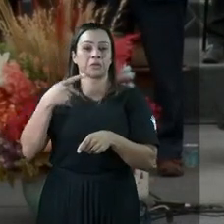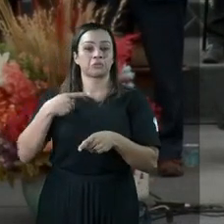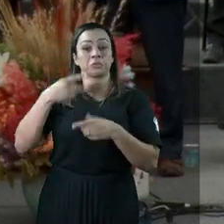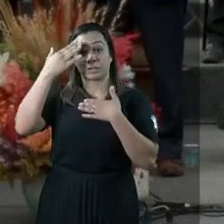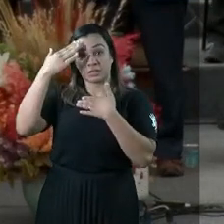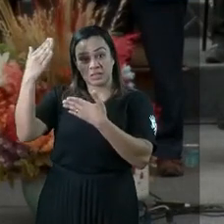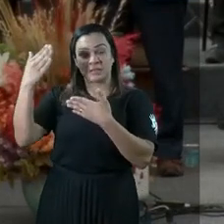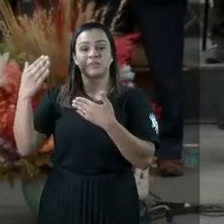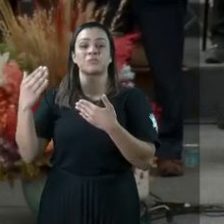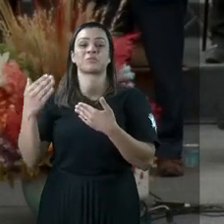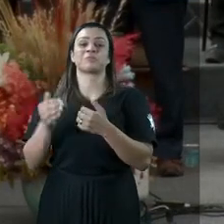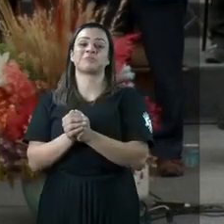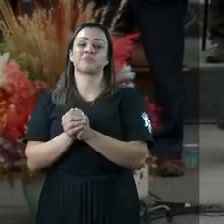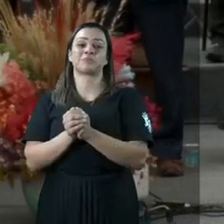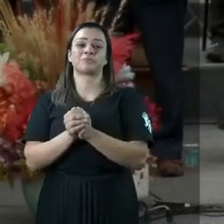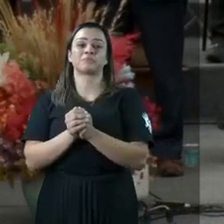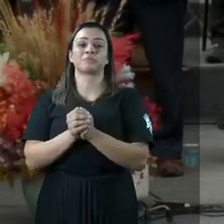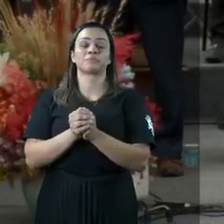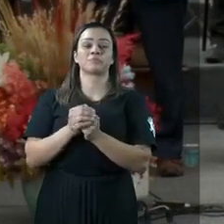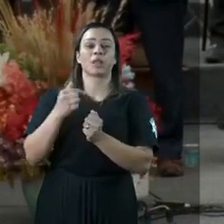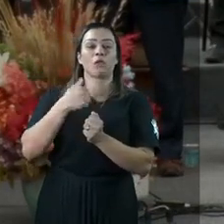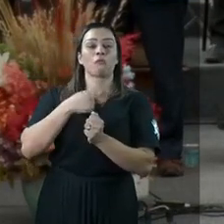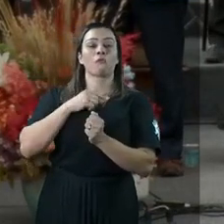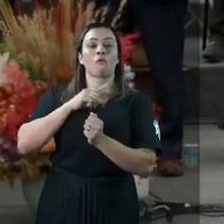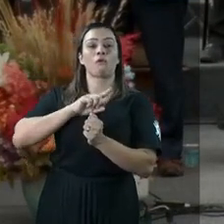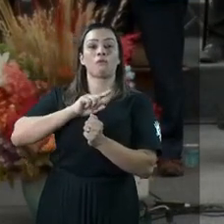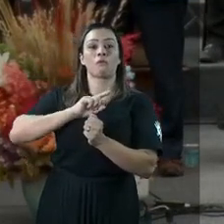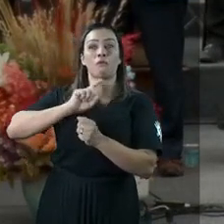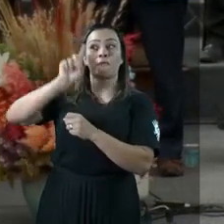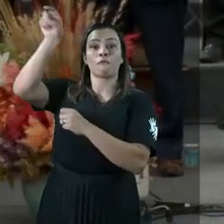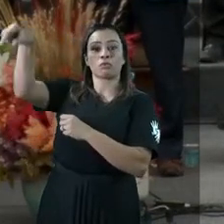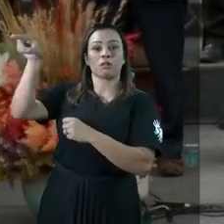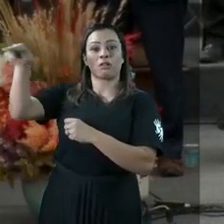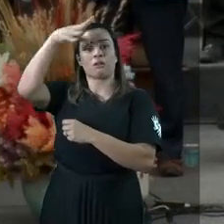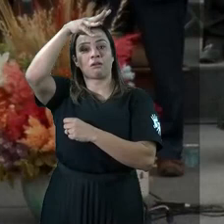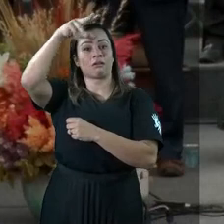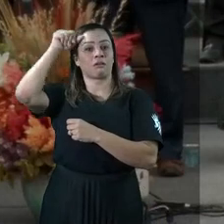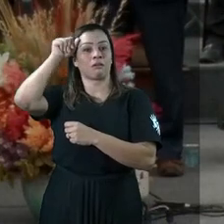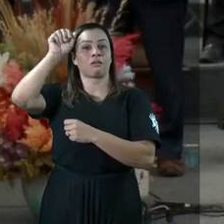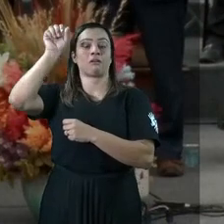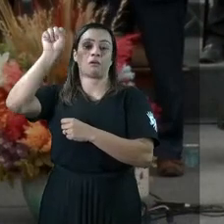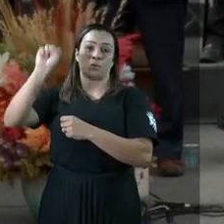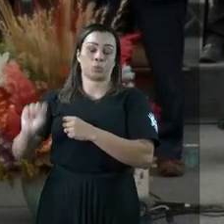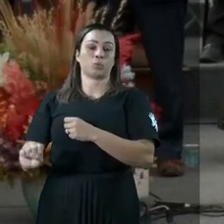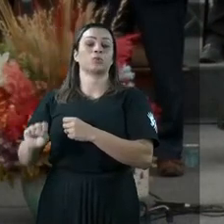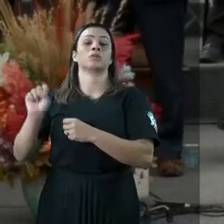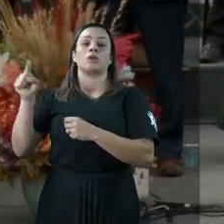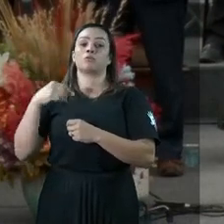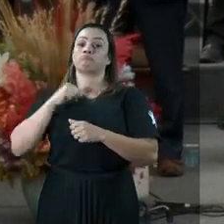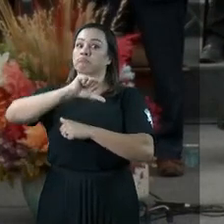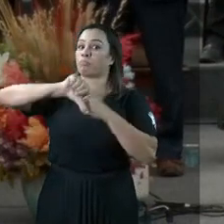bastidores. Estou voltando para Campo Grande na segunda-feira, renovado. Um abraço fraterno ao nosso pastor regional,